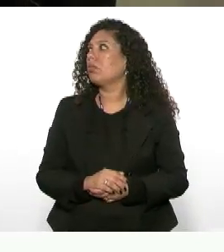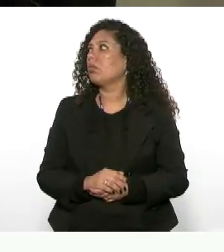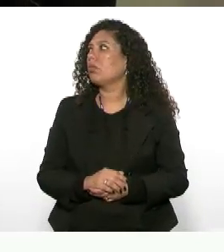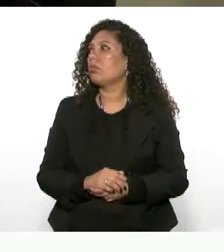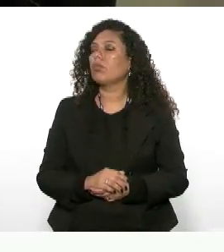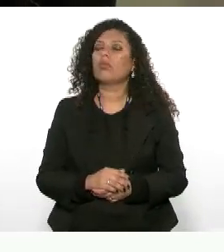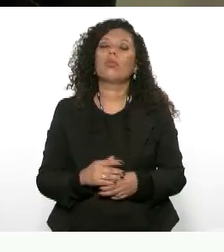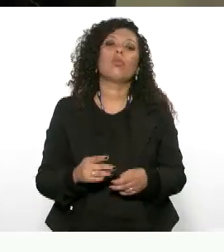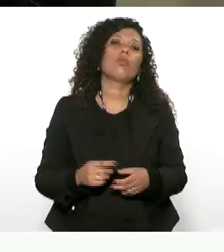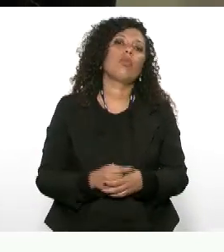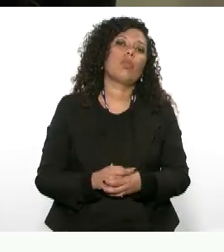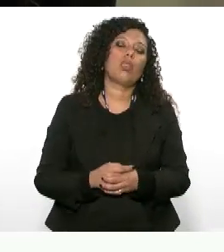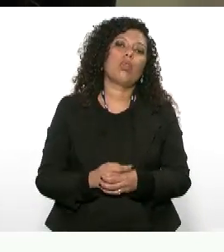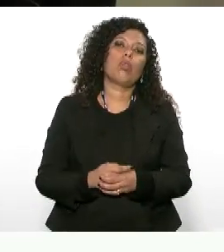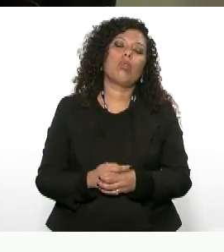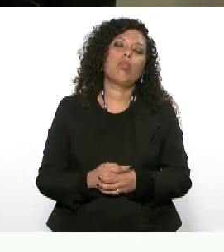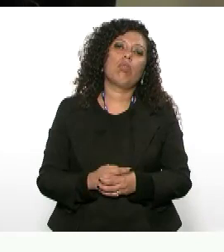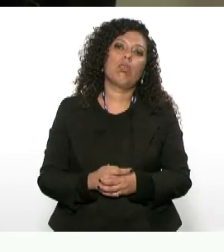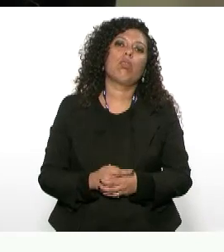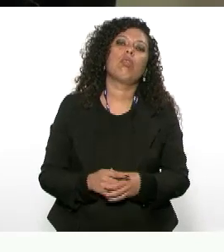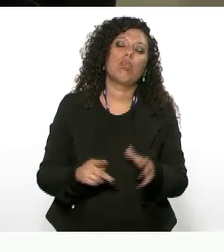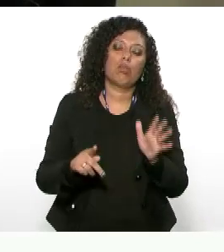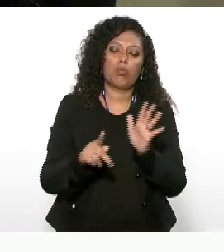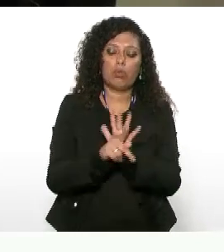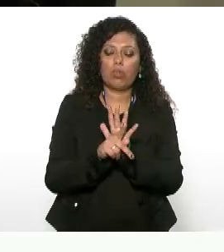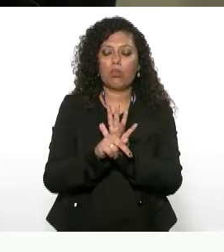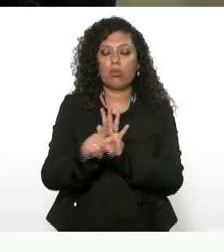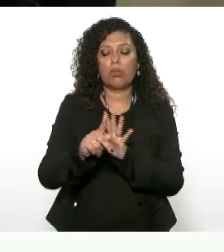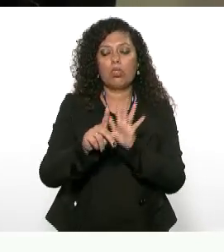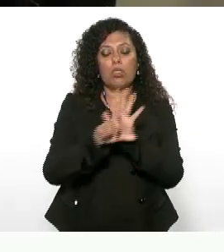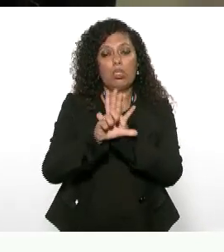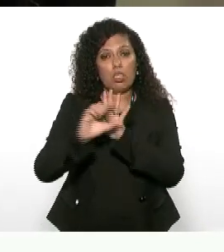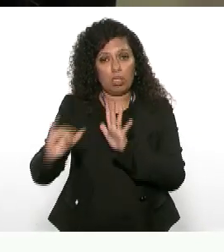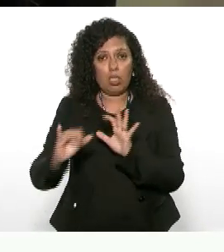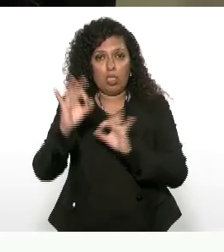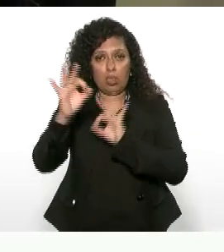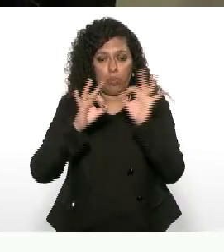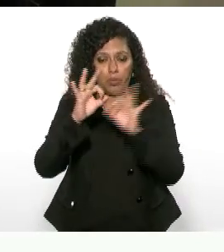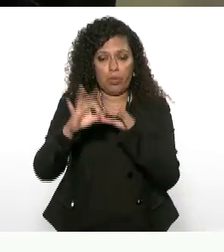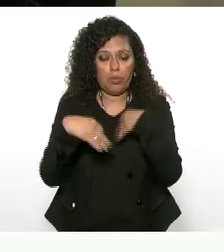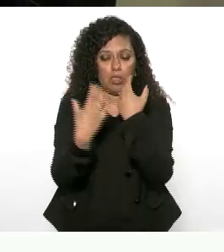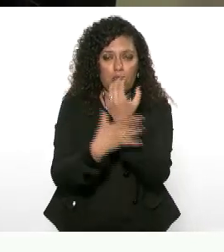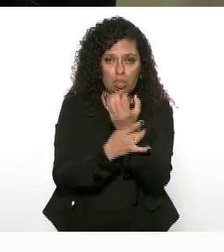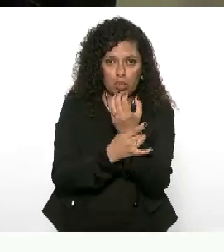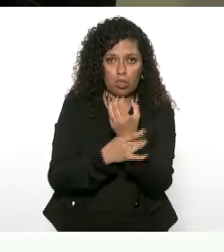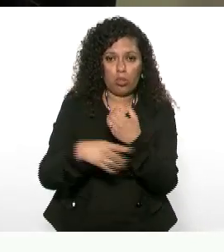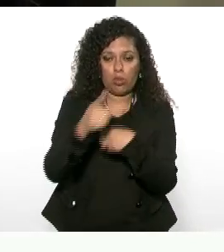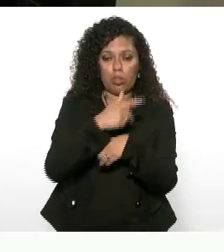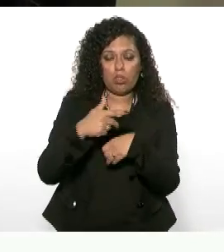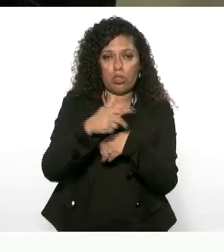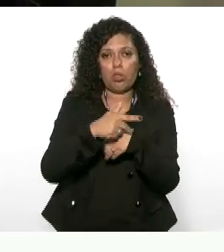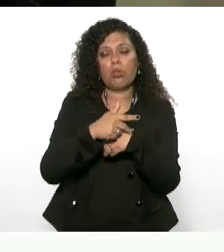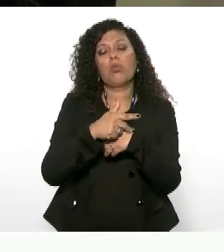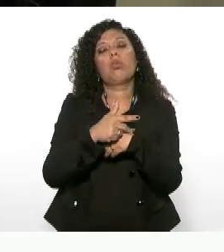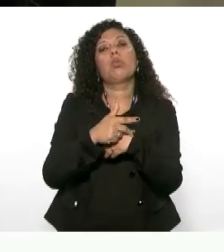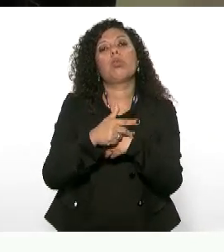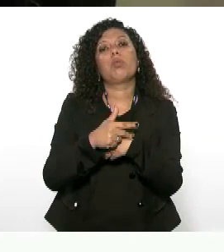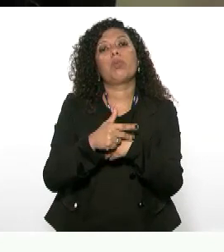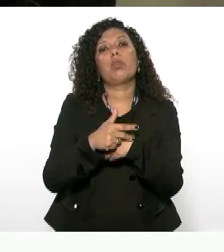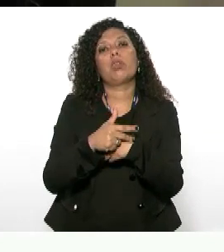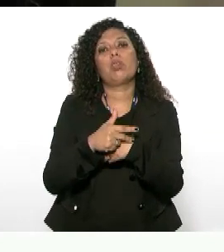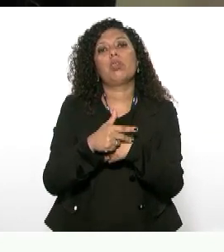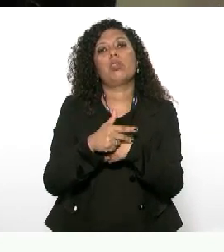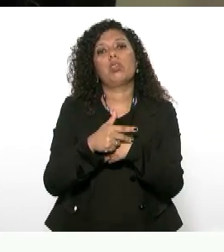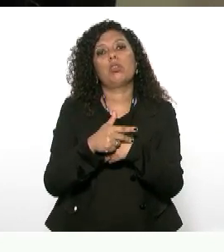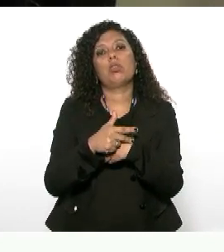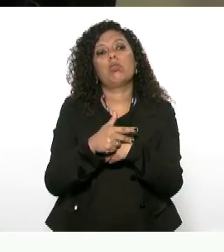que estabelece a Política Nacional de Segurança Pública, ela está